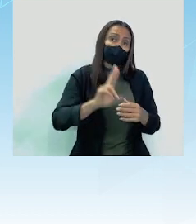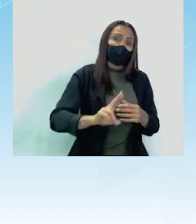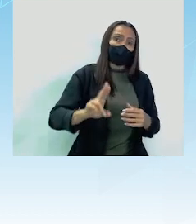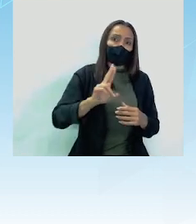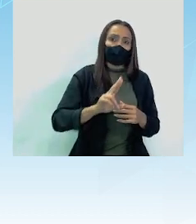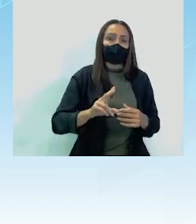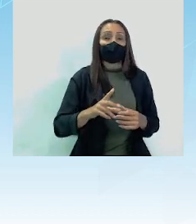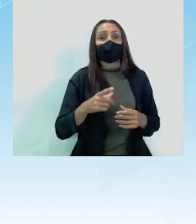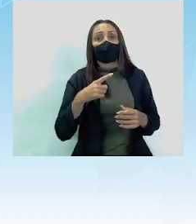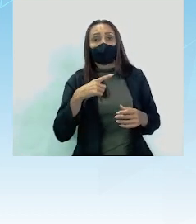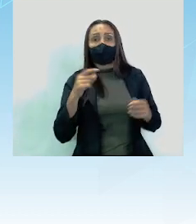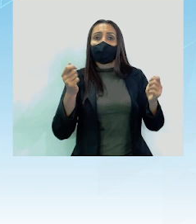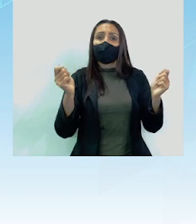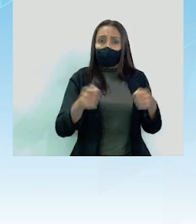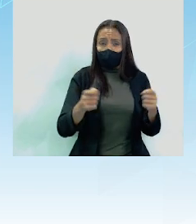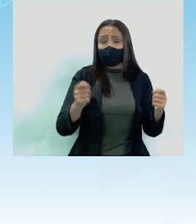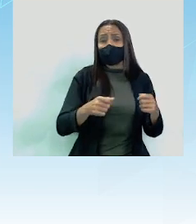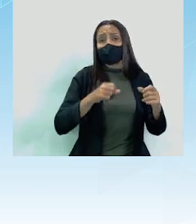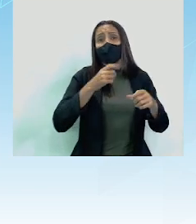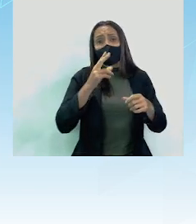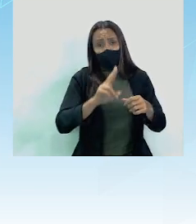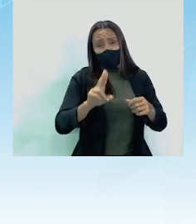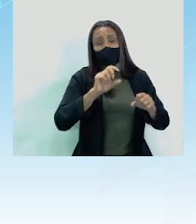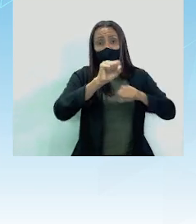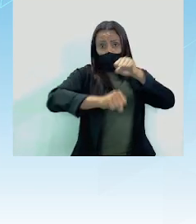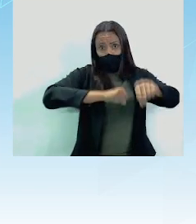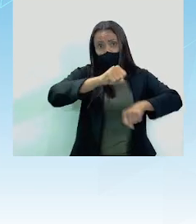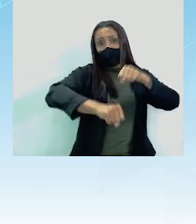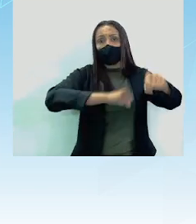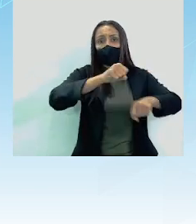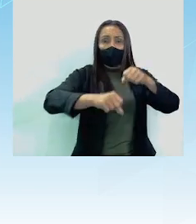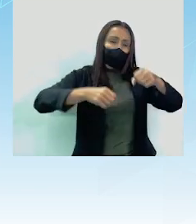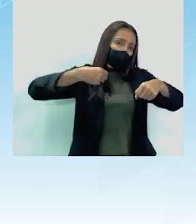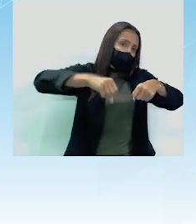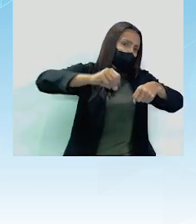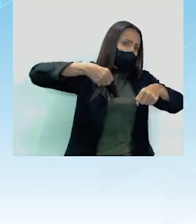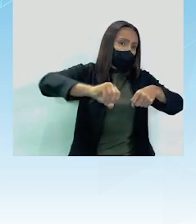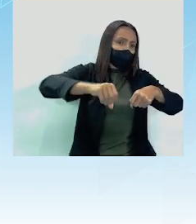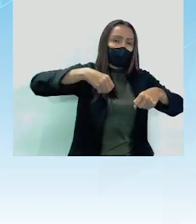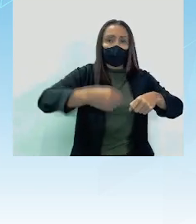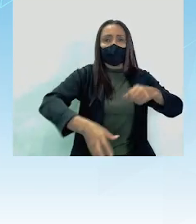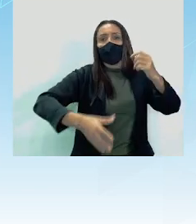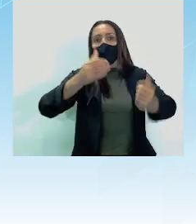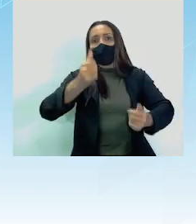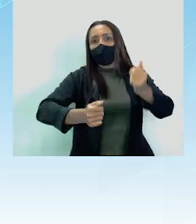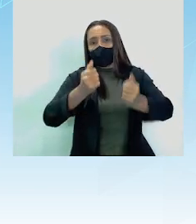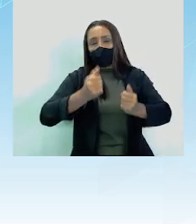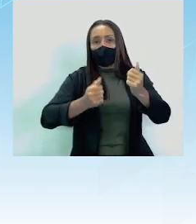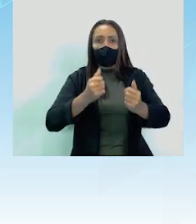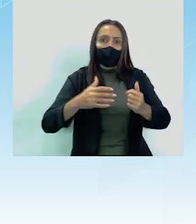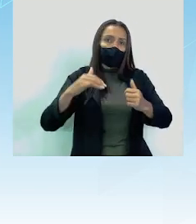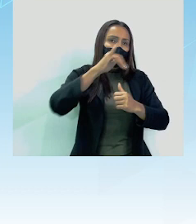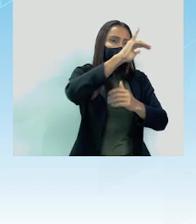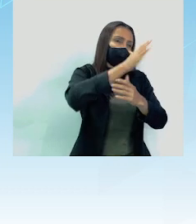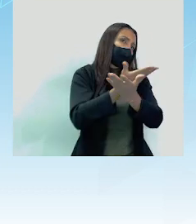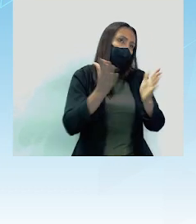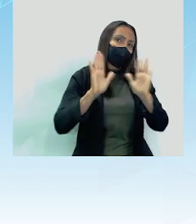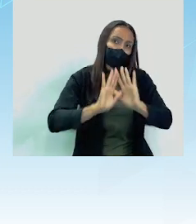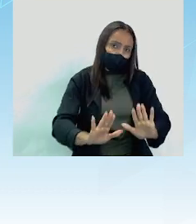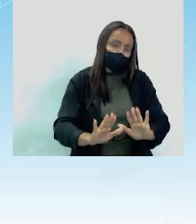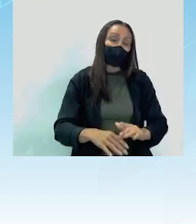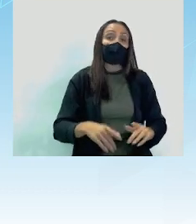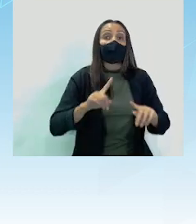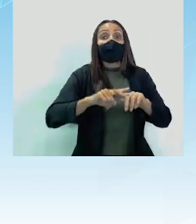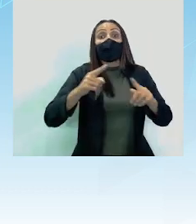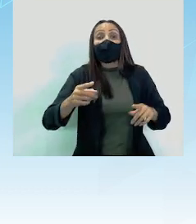nós temos a possibilidade da bicicleta, da moto, do carro, do ônibus, do avião, né? Enfim, todos os outros meios de transporte. Mas